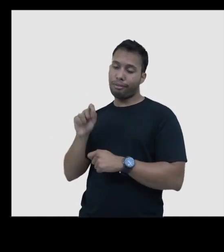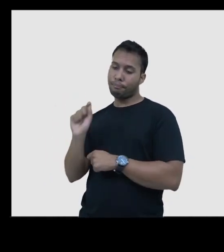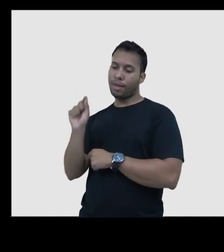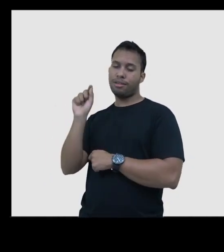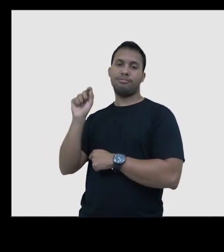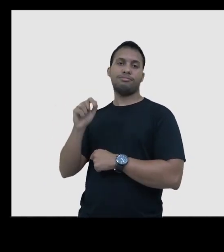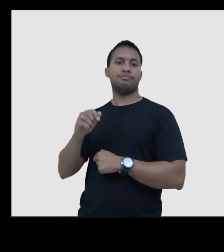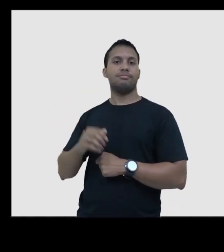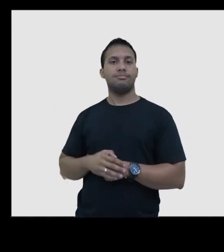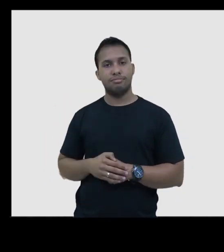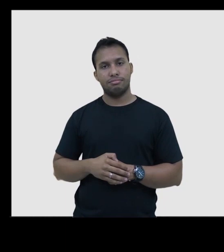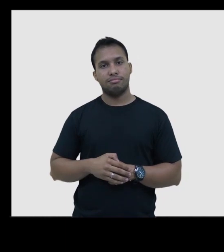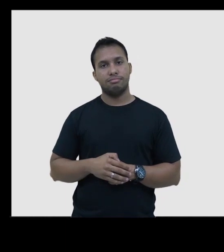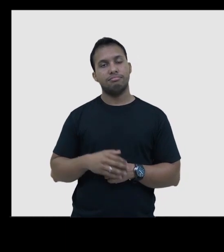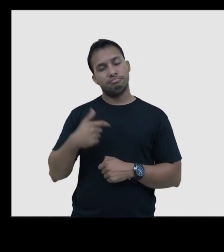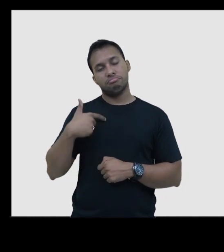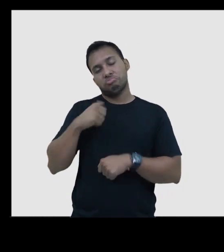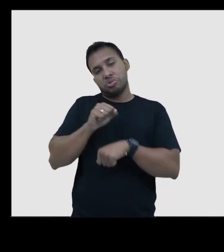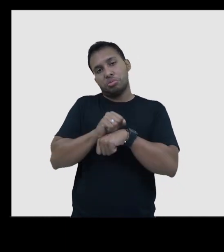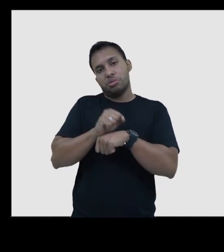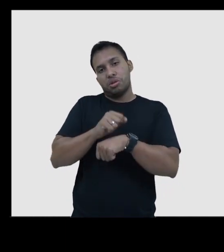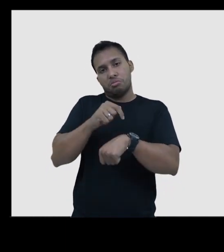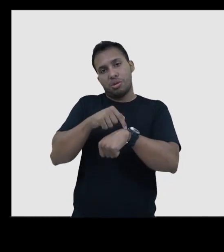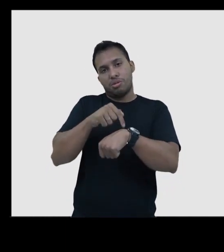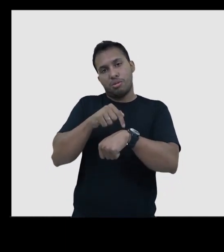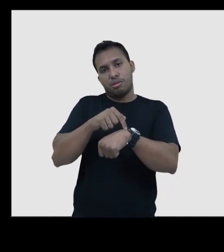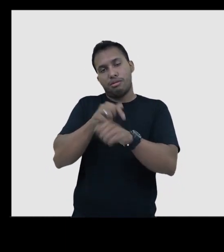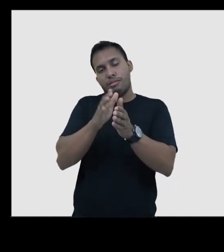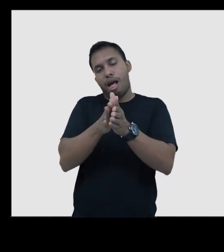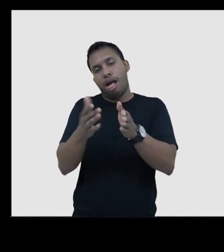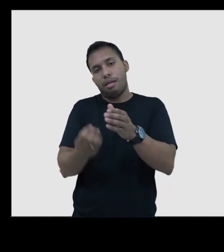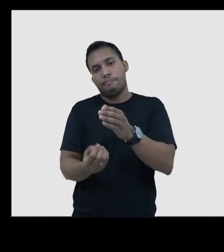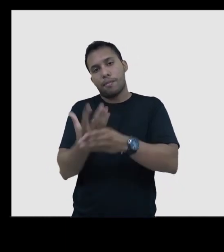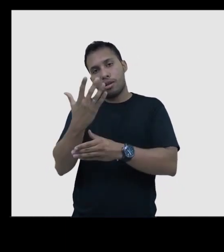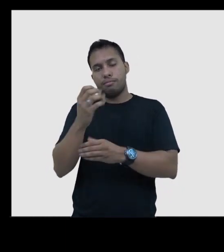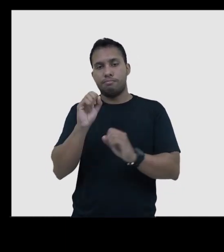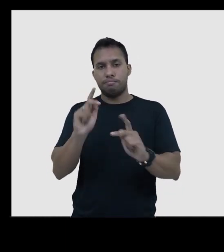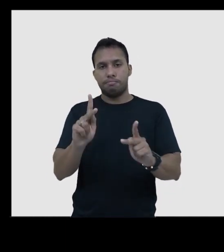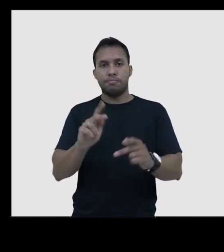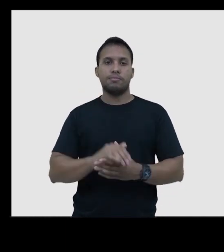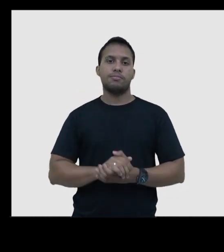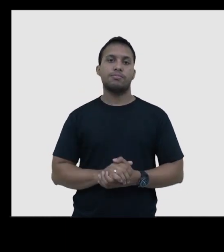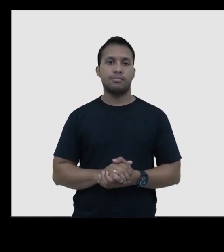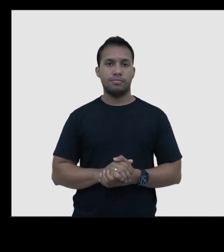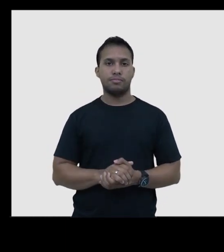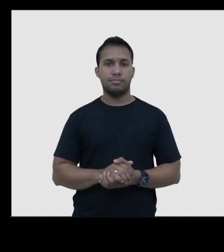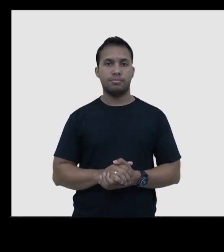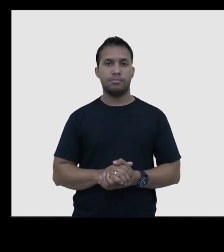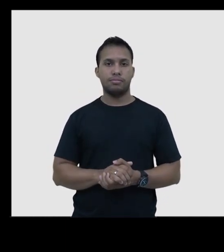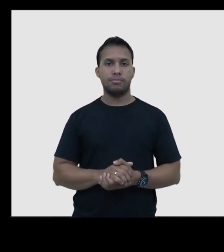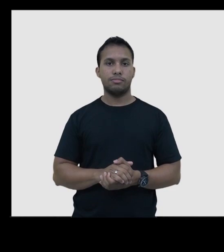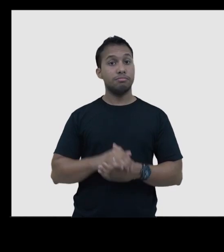exportar, para gerar o vídeo final. Que é o que eu vou fazer agora. Vou clicar em exportar e a gente vai aguardar o tempo de exportação.